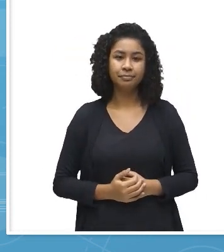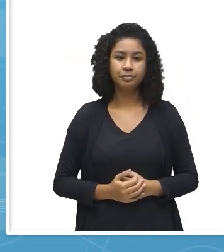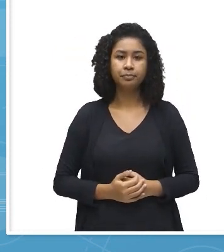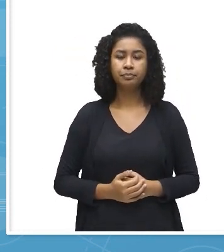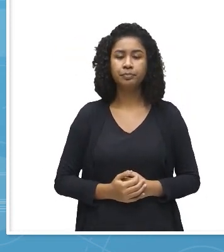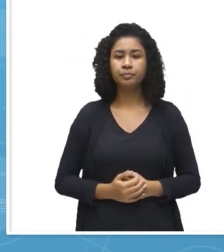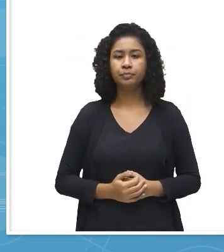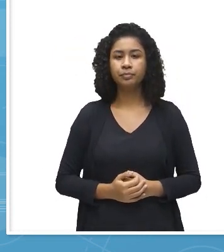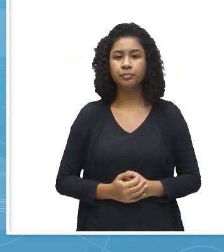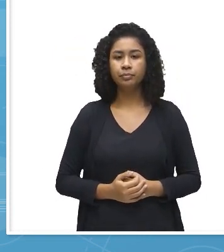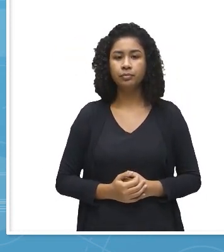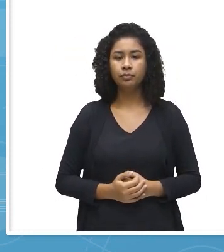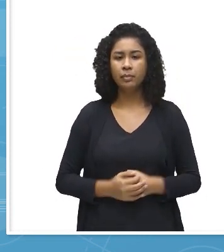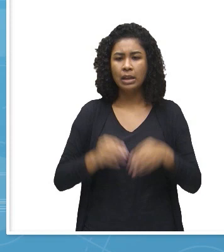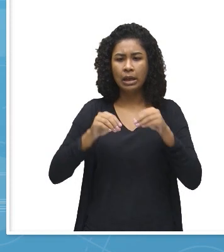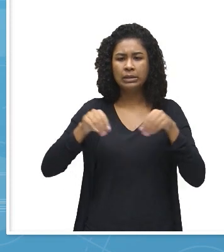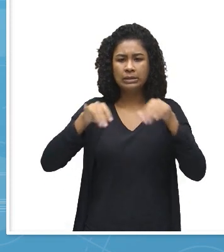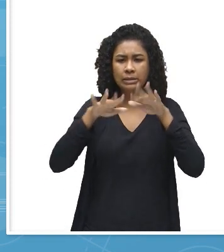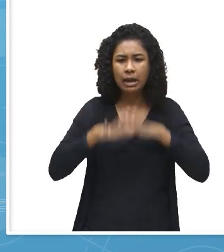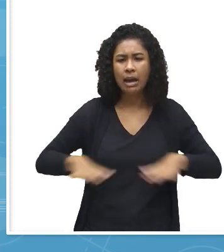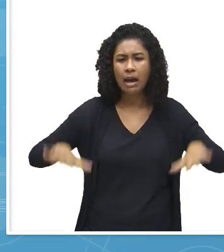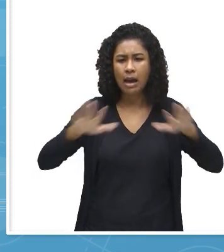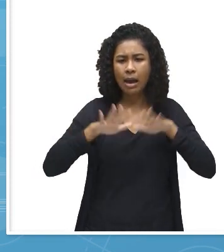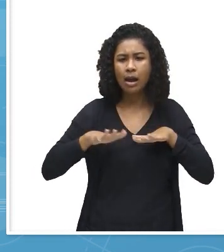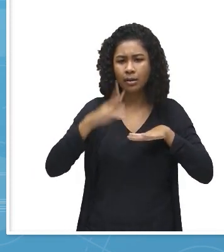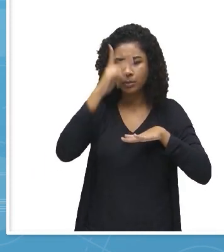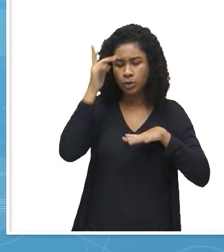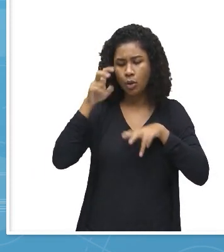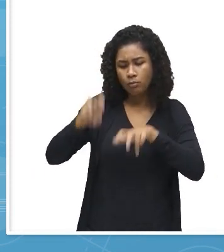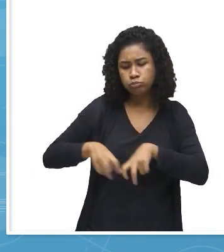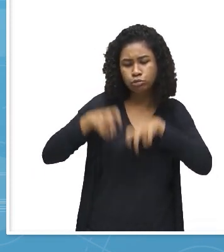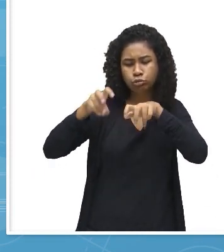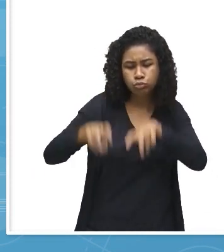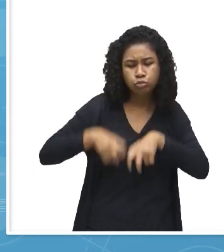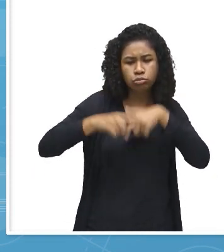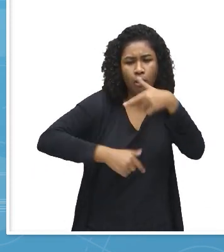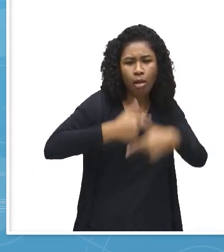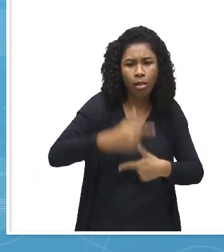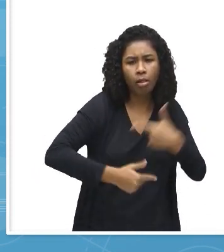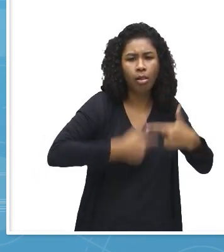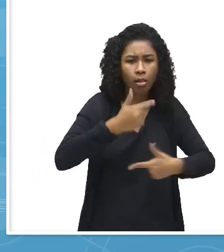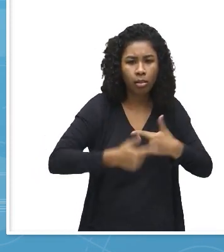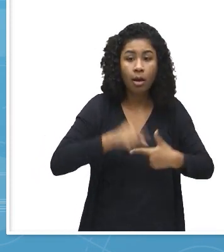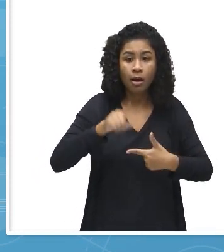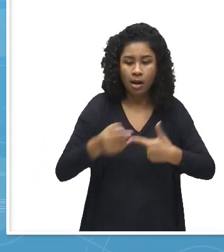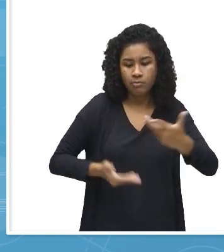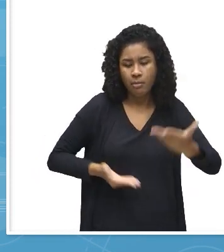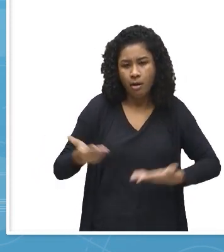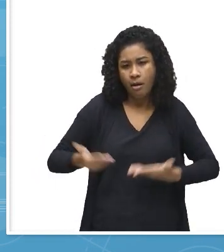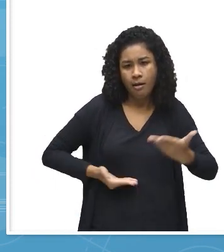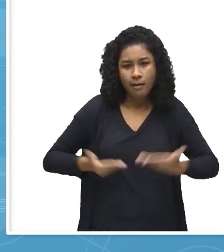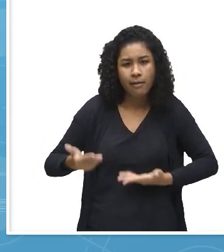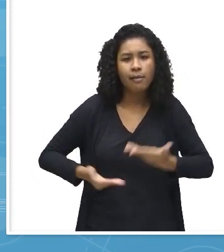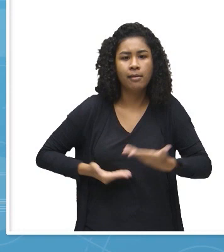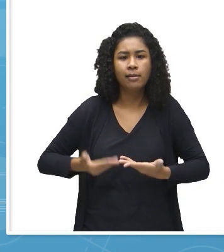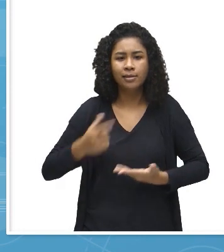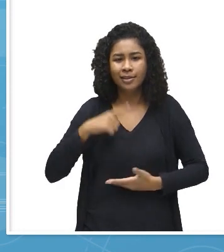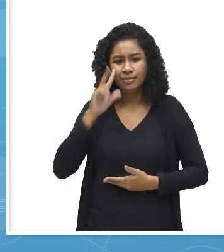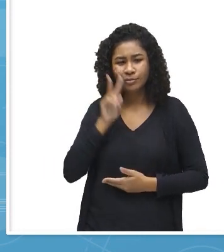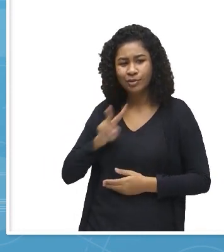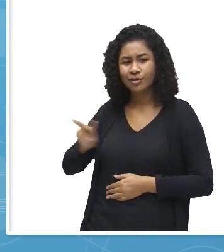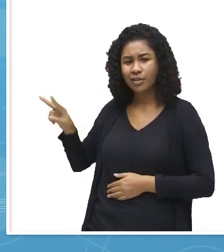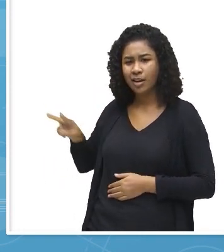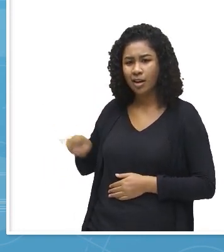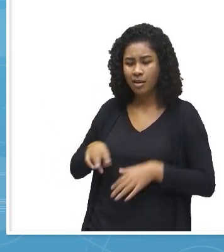lado as terras sendo cultivadas ali pelos servos. Tinha um servo ali arando a terra, né, jogando